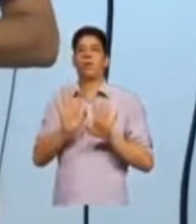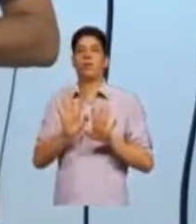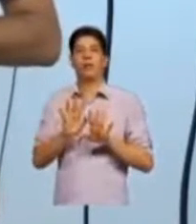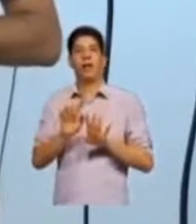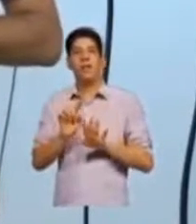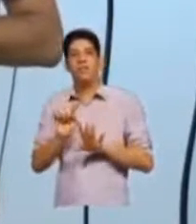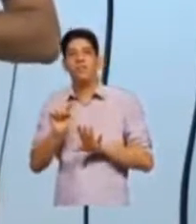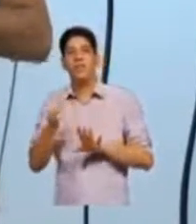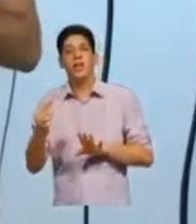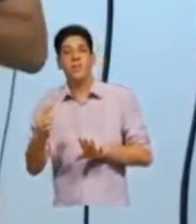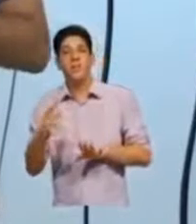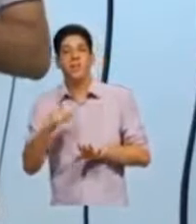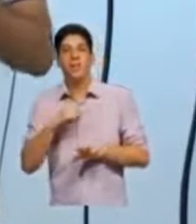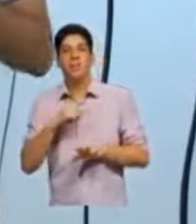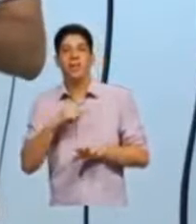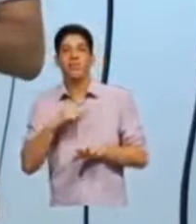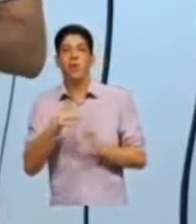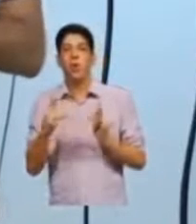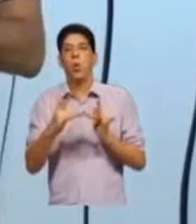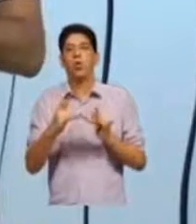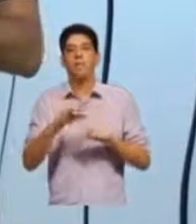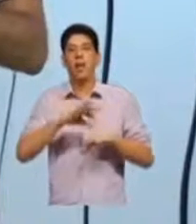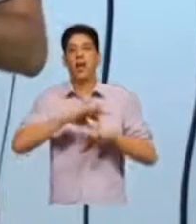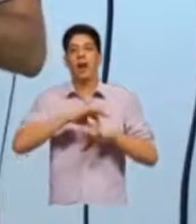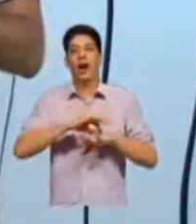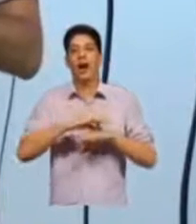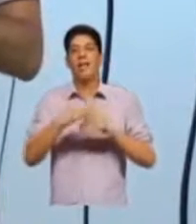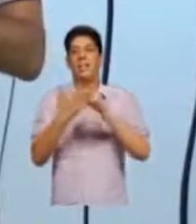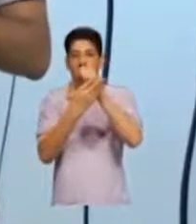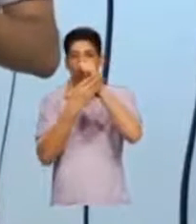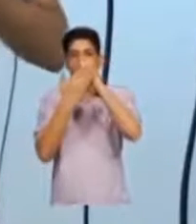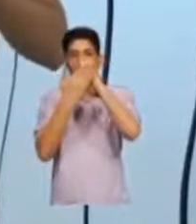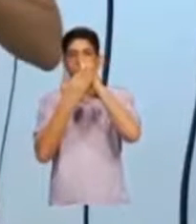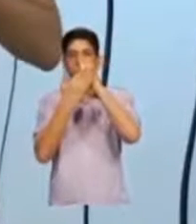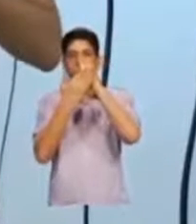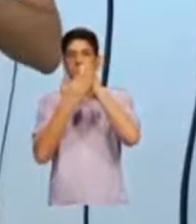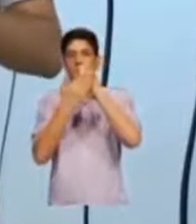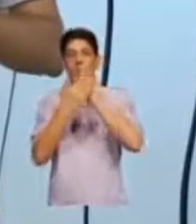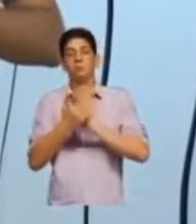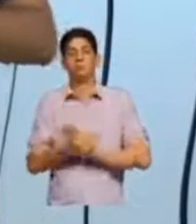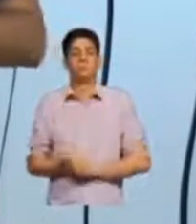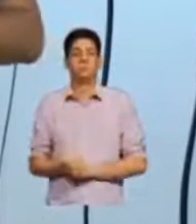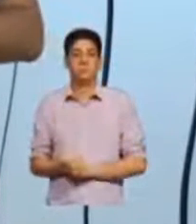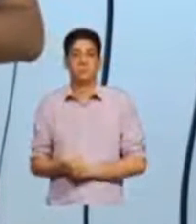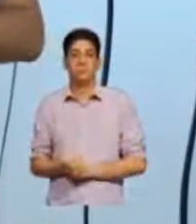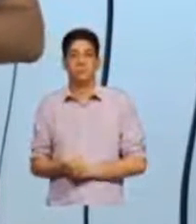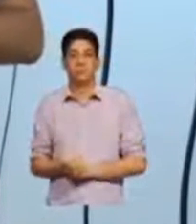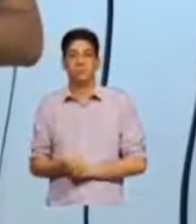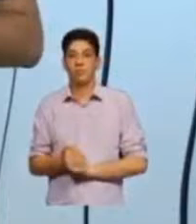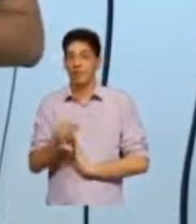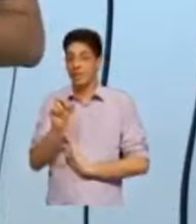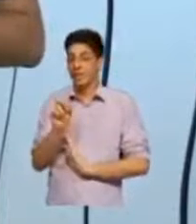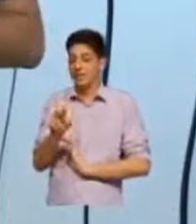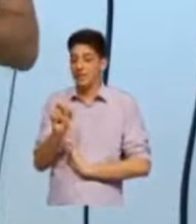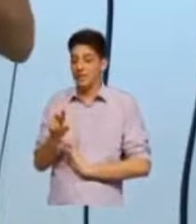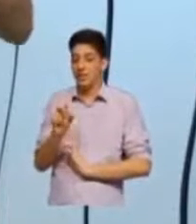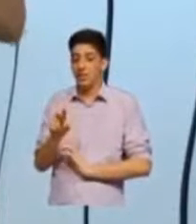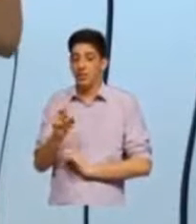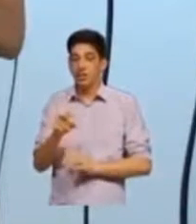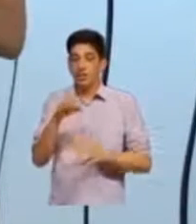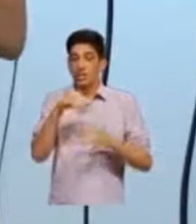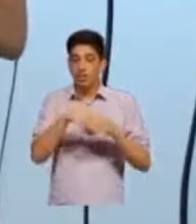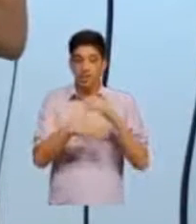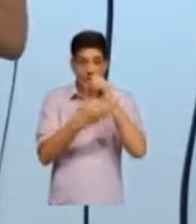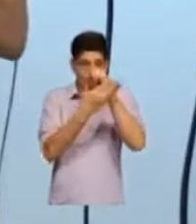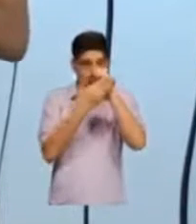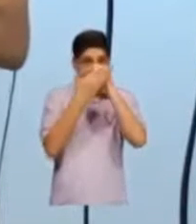porco e coincidentemente esse vírus humano parasitava o porco, ao